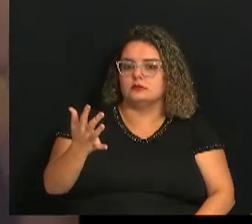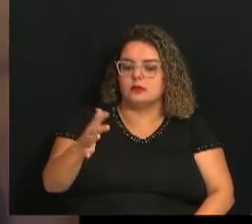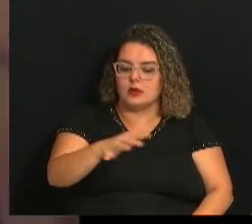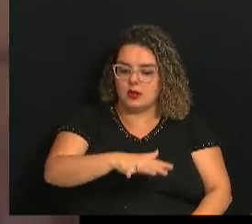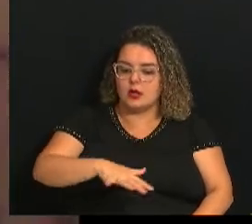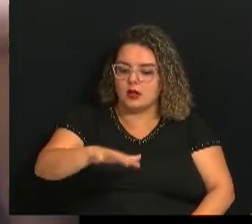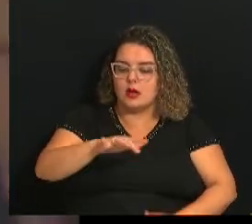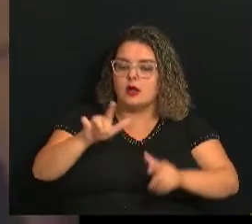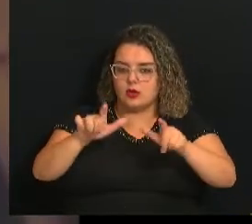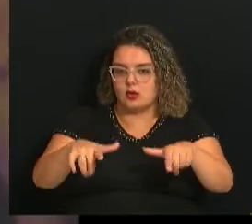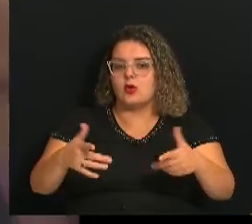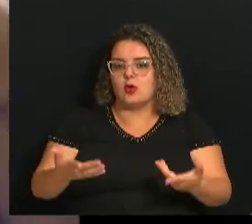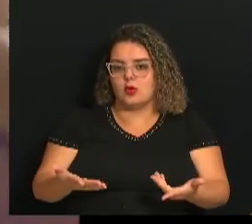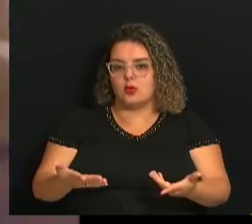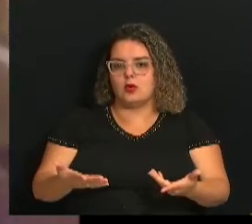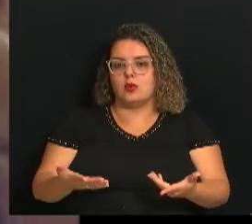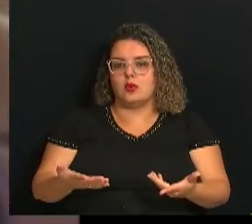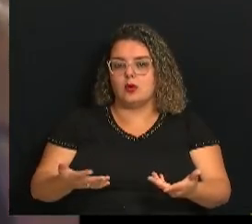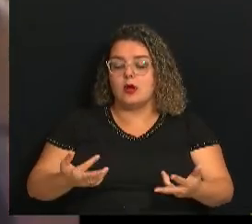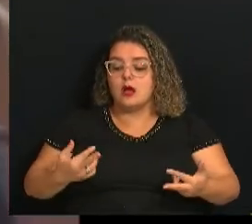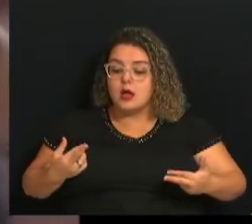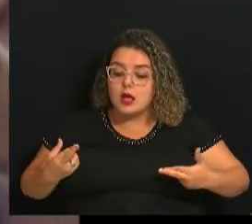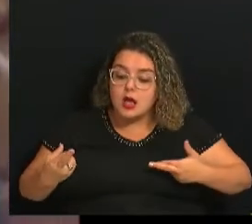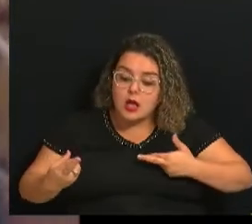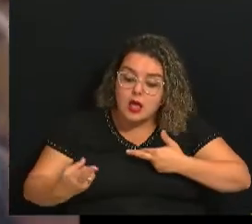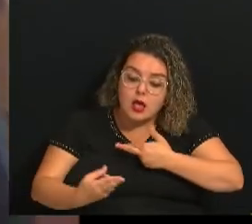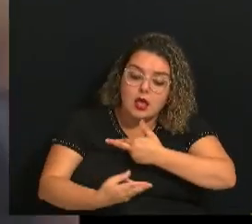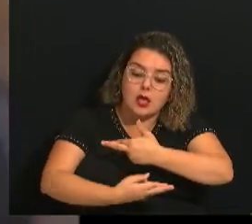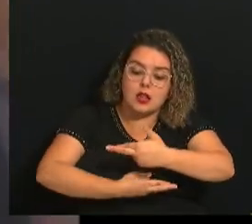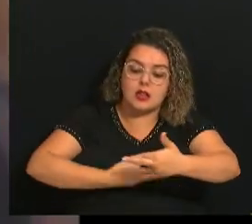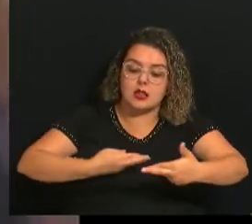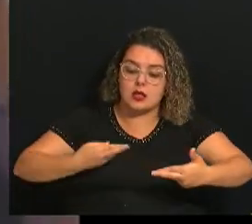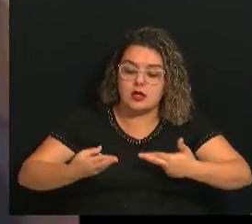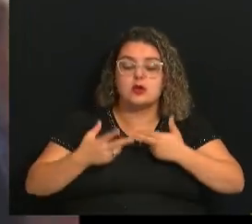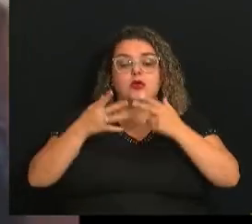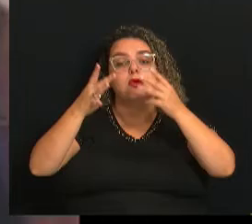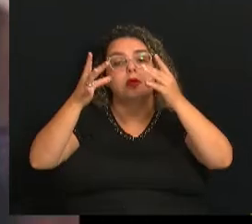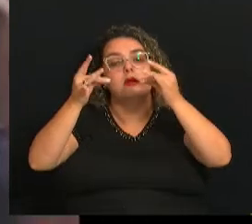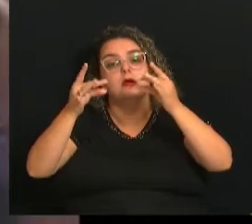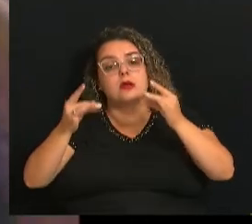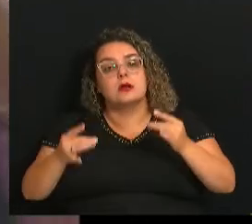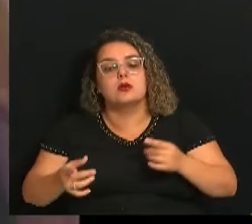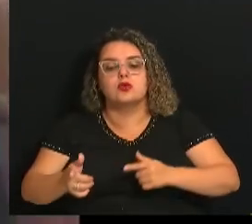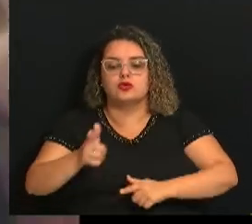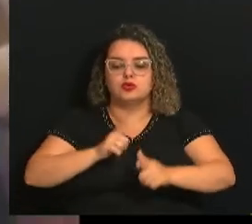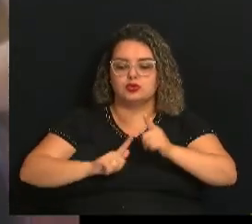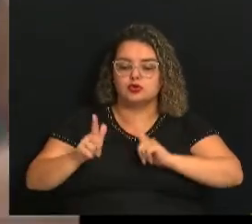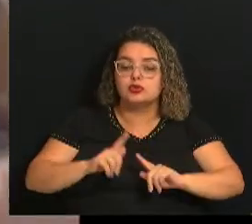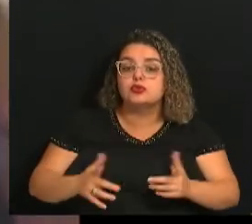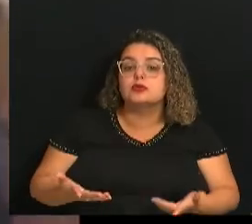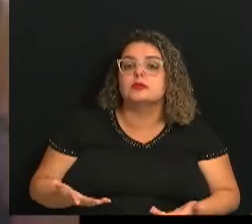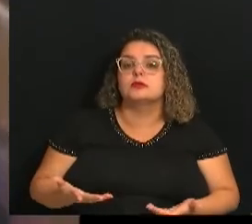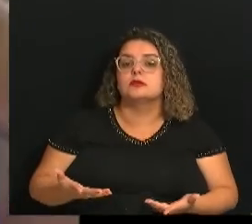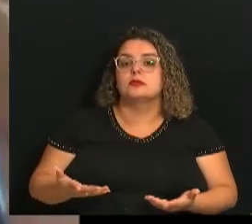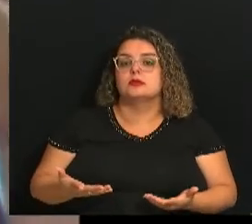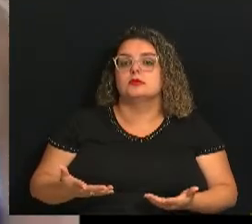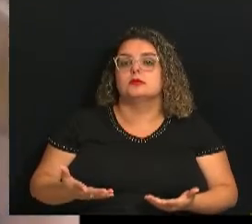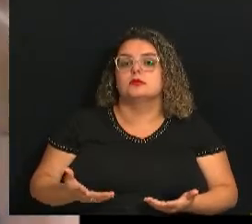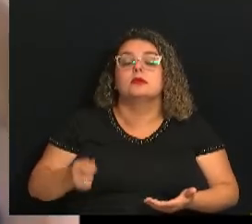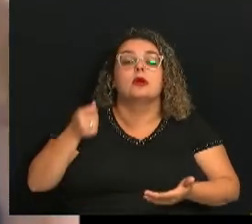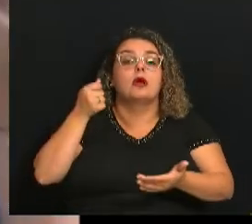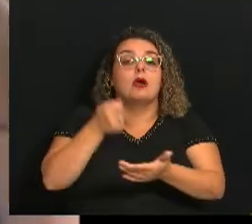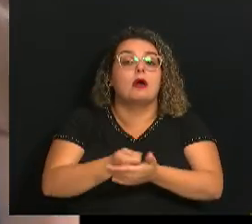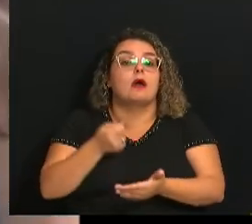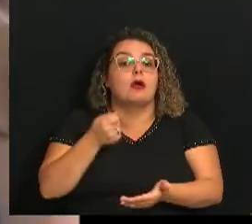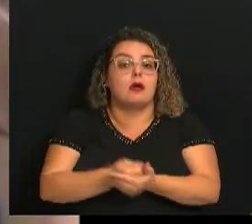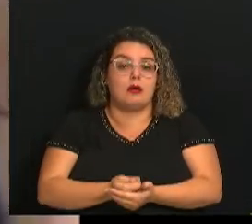são essas relações que definem e que gerenciam aquilo que garante a